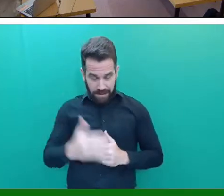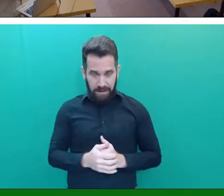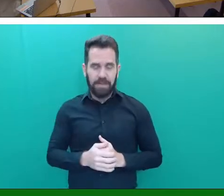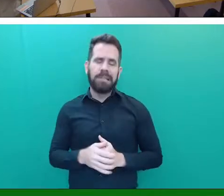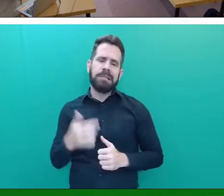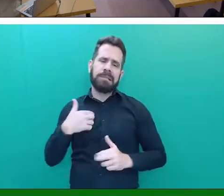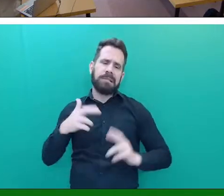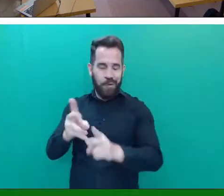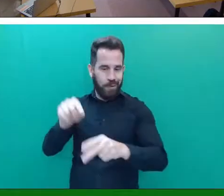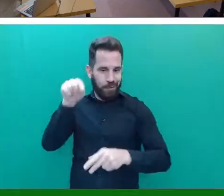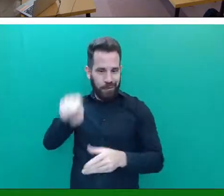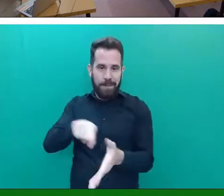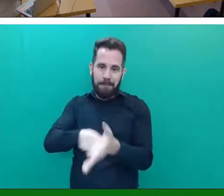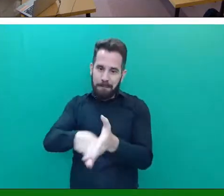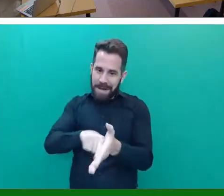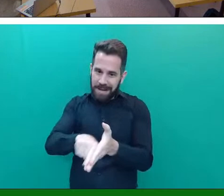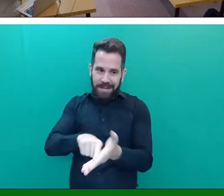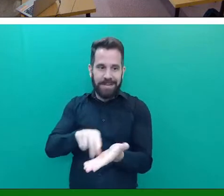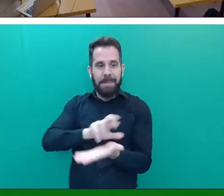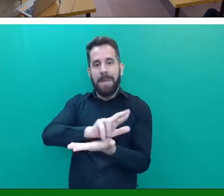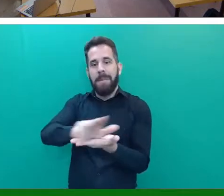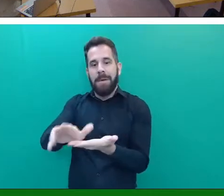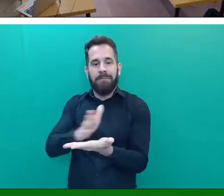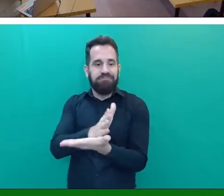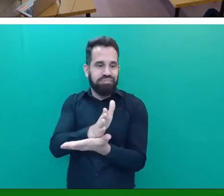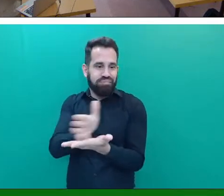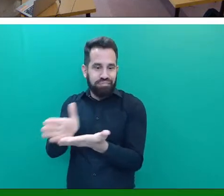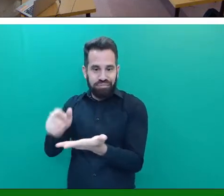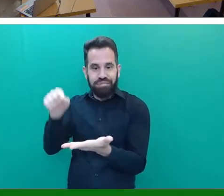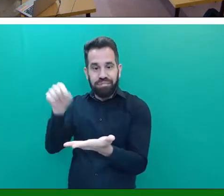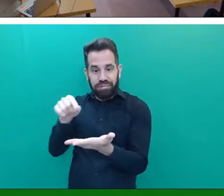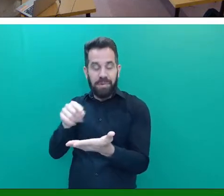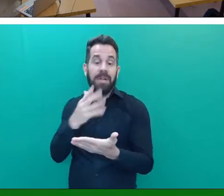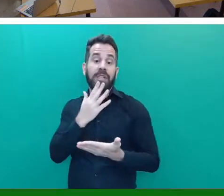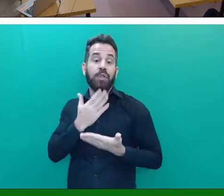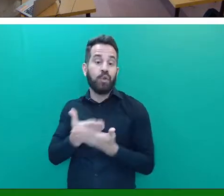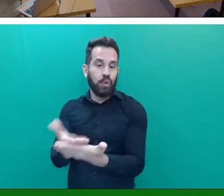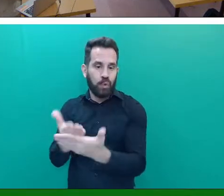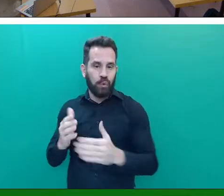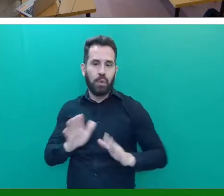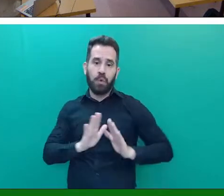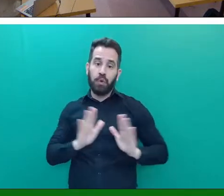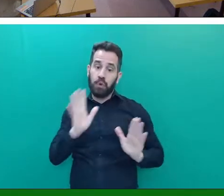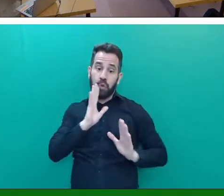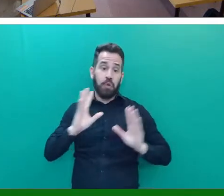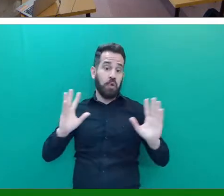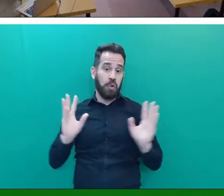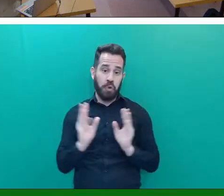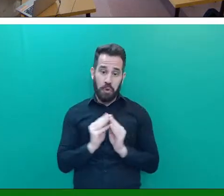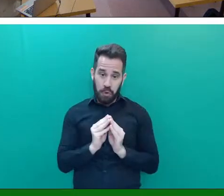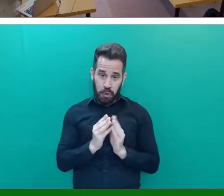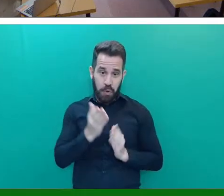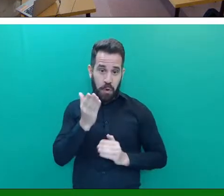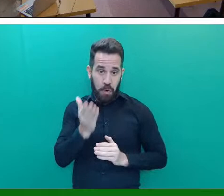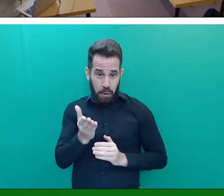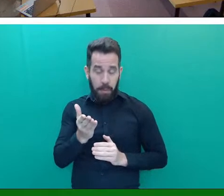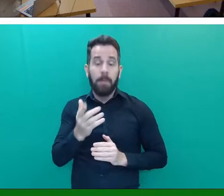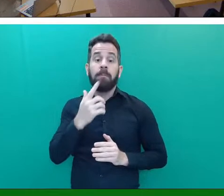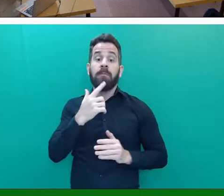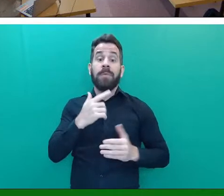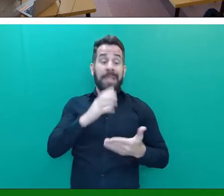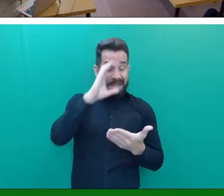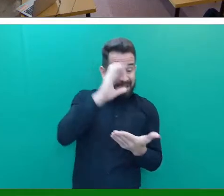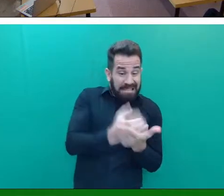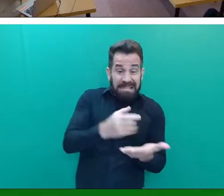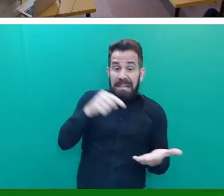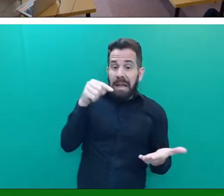que continue de pesquisa e de estudos. Mas era isso que eu queria dizer. O trabalho é o trabalho